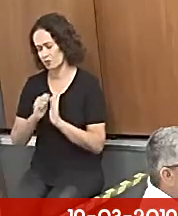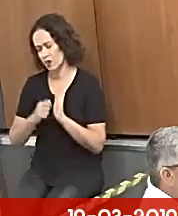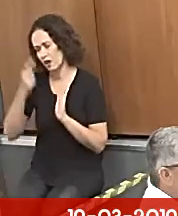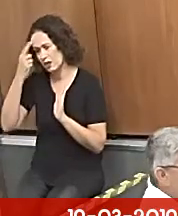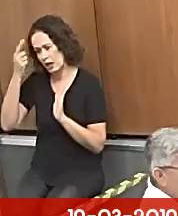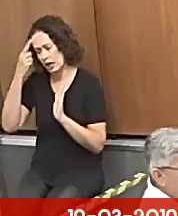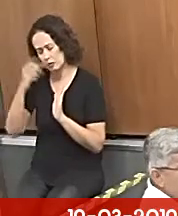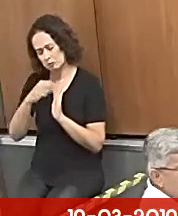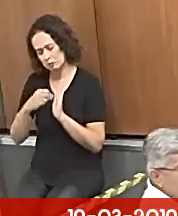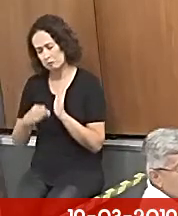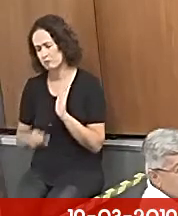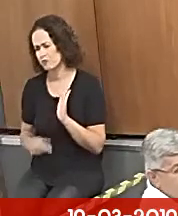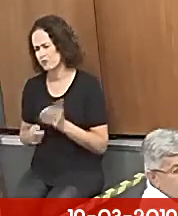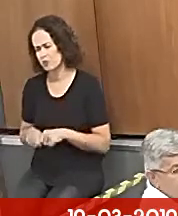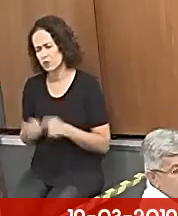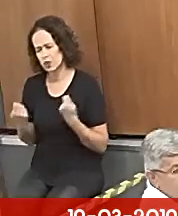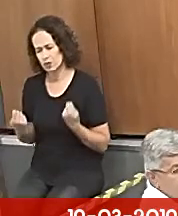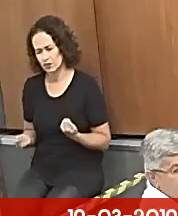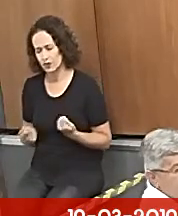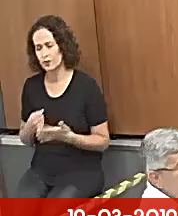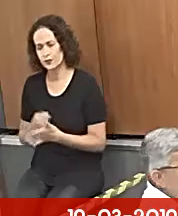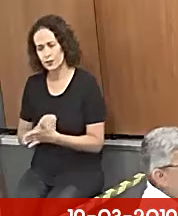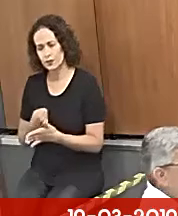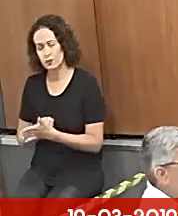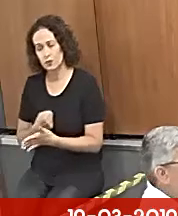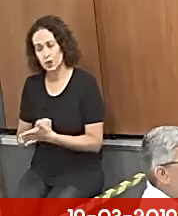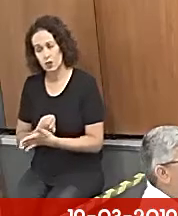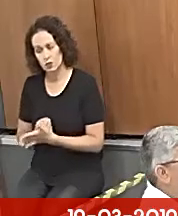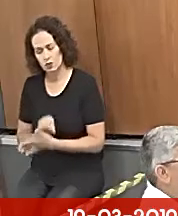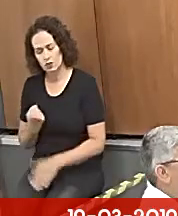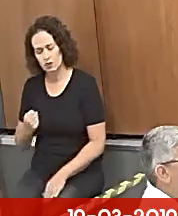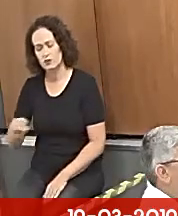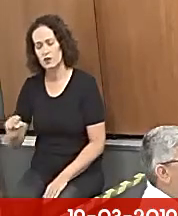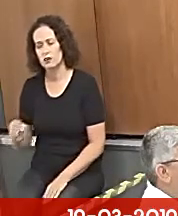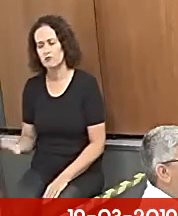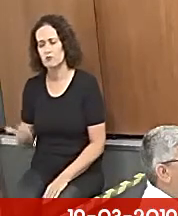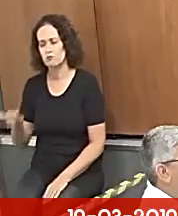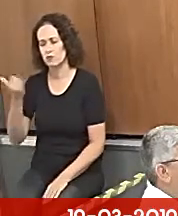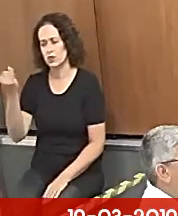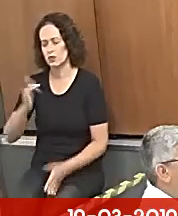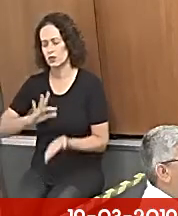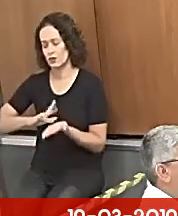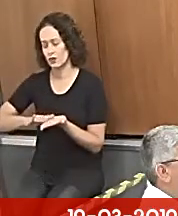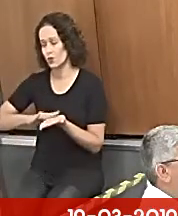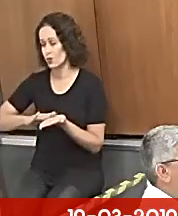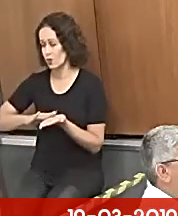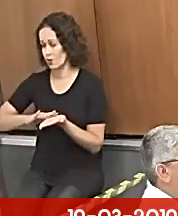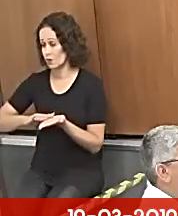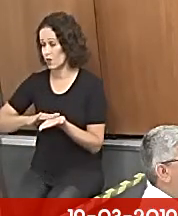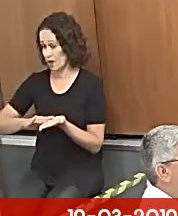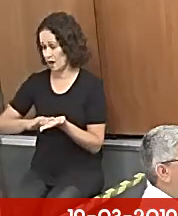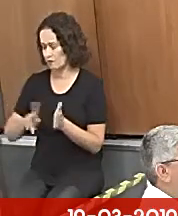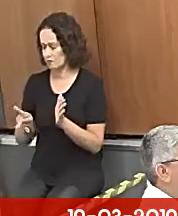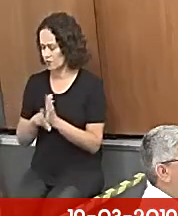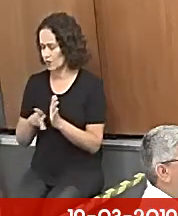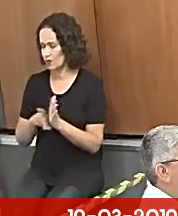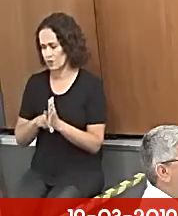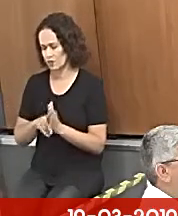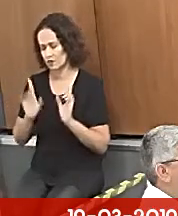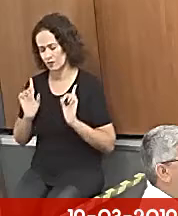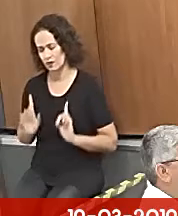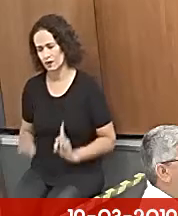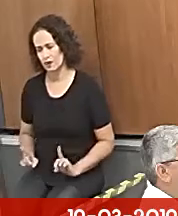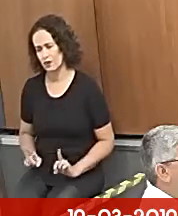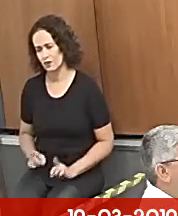dele então daí a nossa luta de defender o braille é o sistema de escrita do deficiente visual